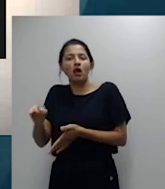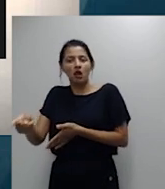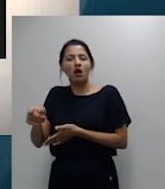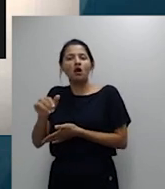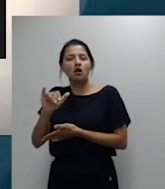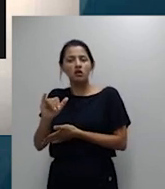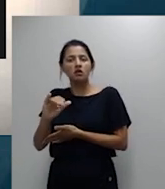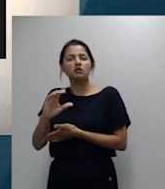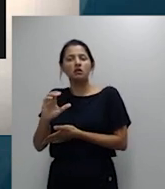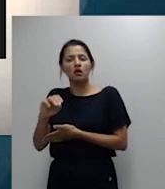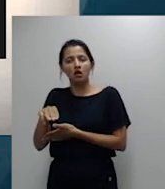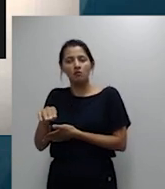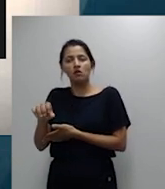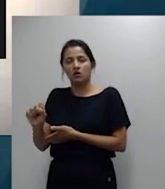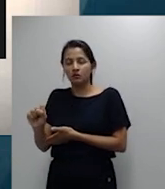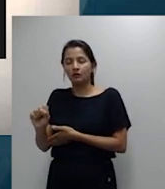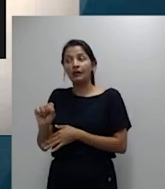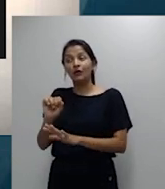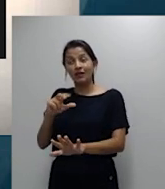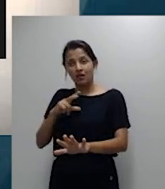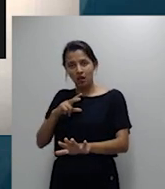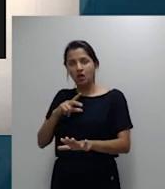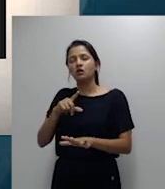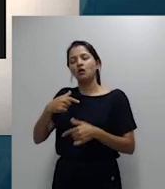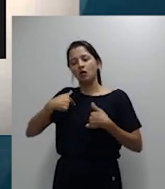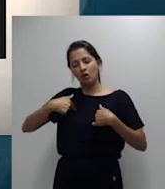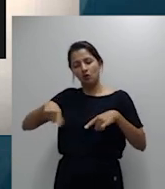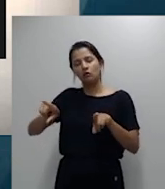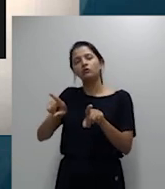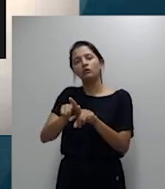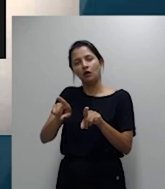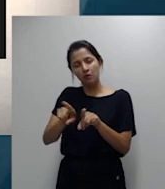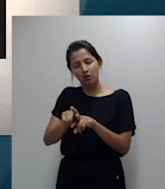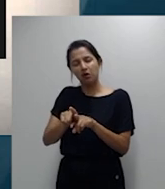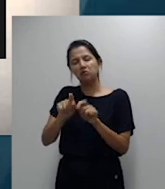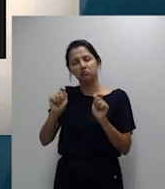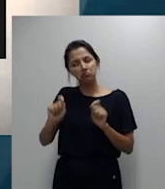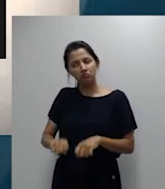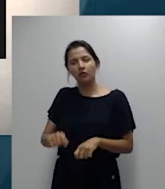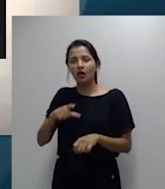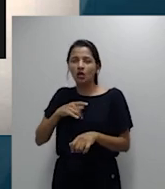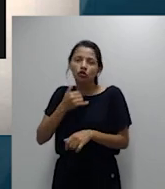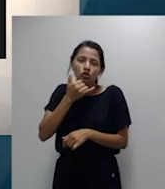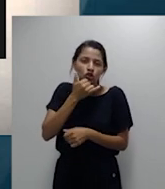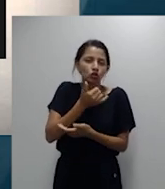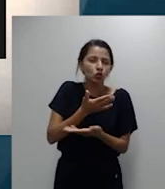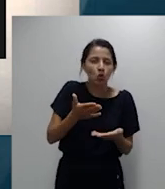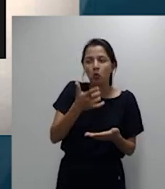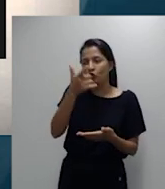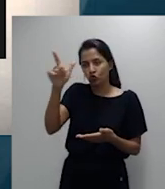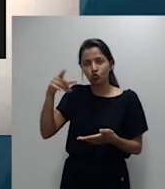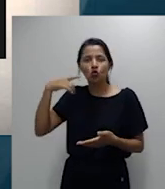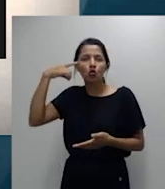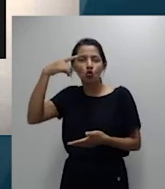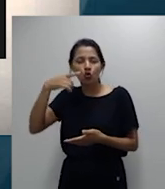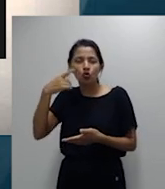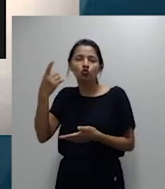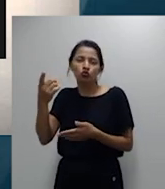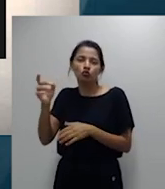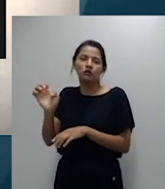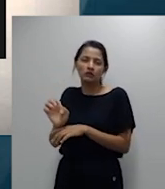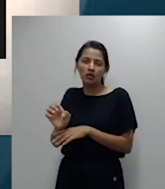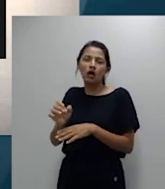nesse particular eu também me permito aqui com as bebidas vendas a sustentação oral do estado do